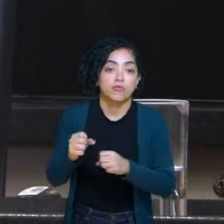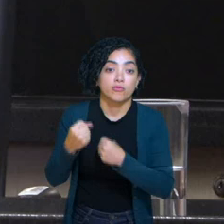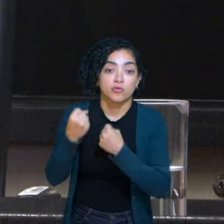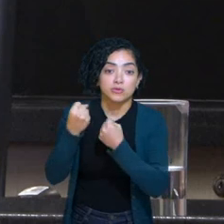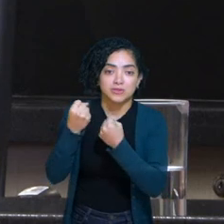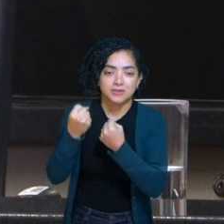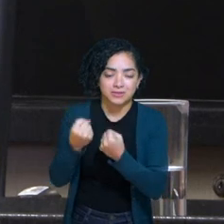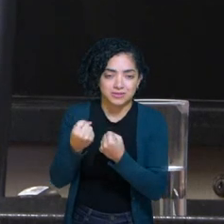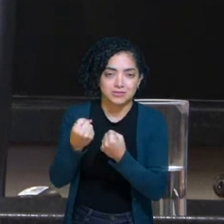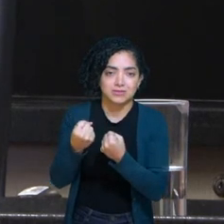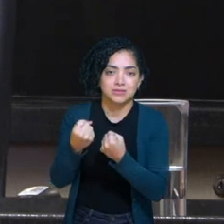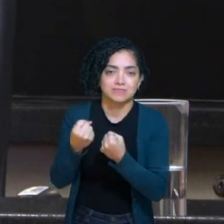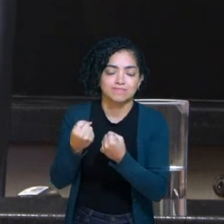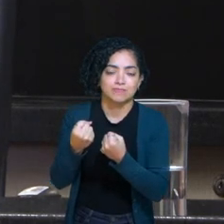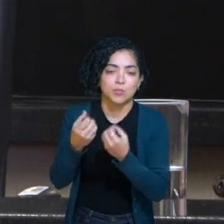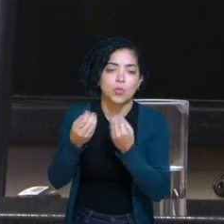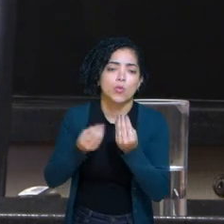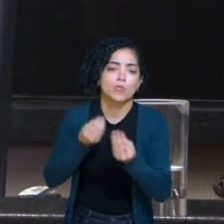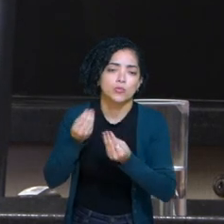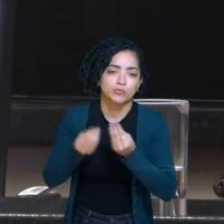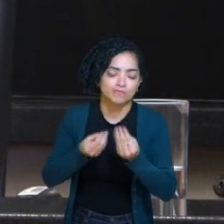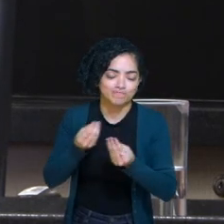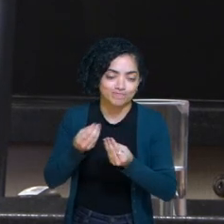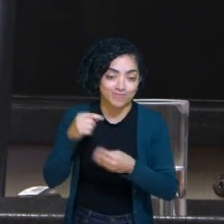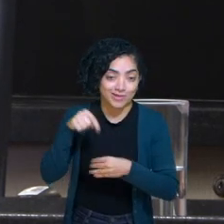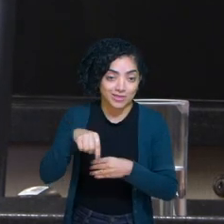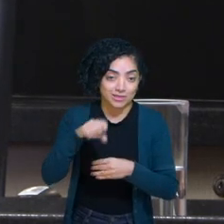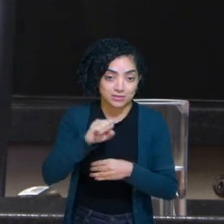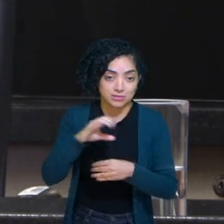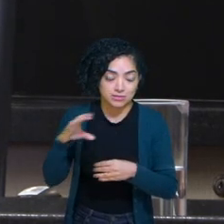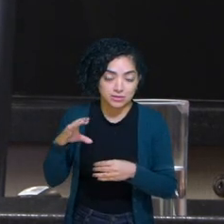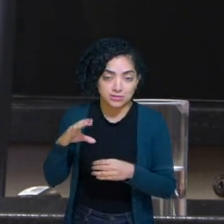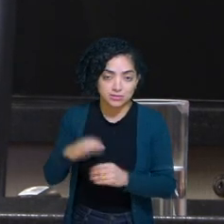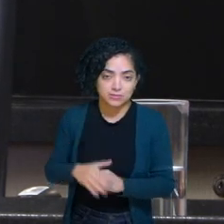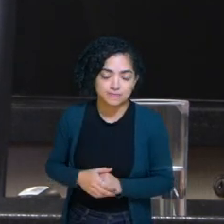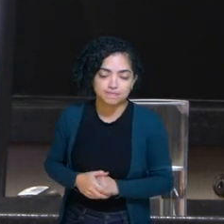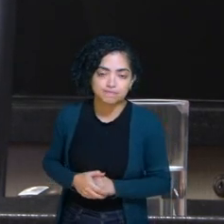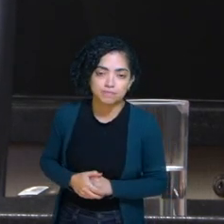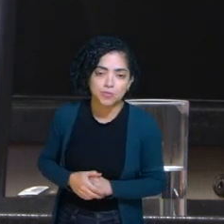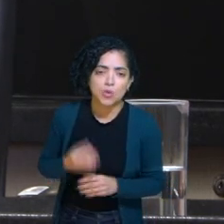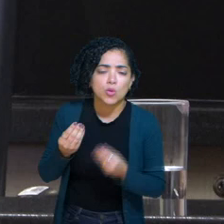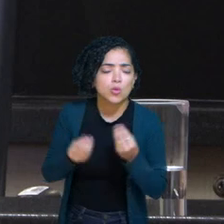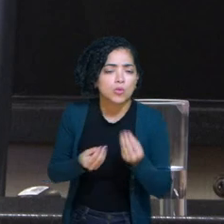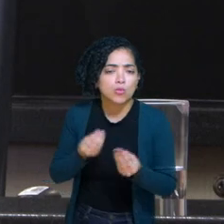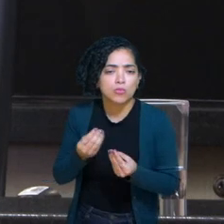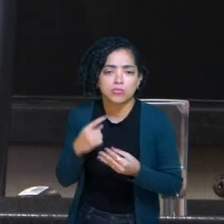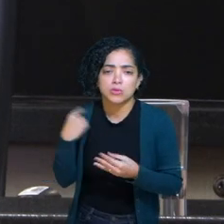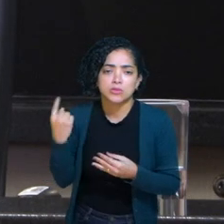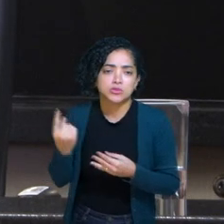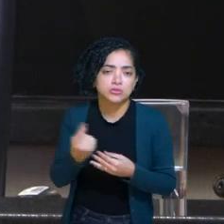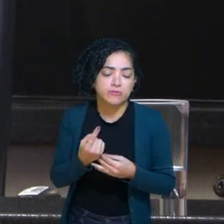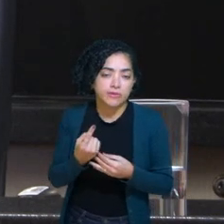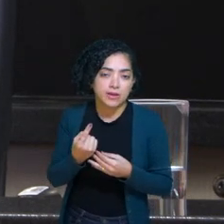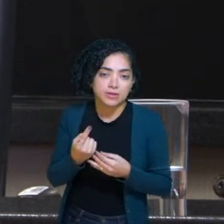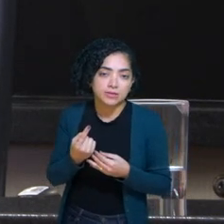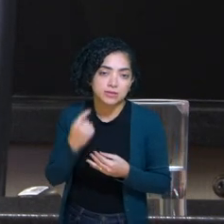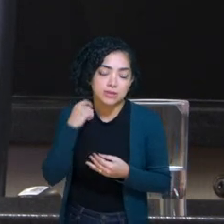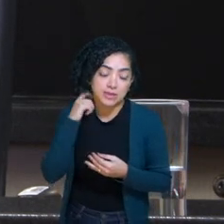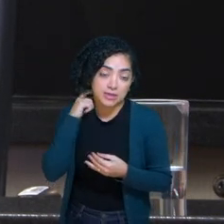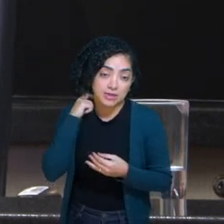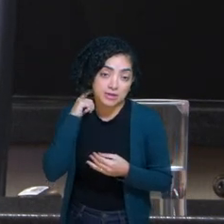docente em Santa Santa Catarina tá como que nós vamos eh